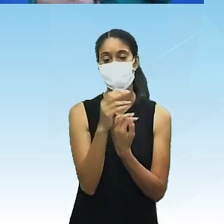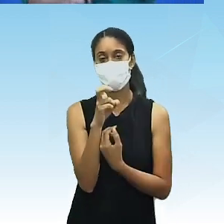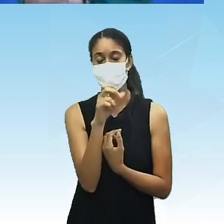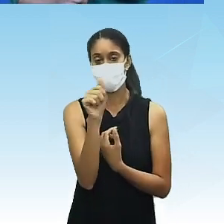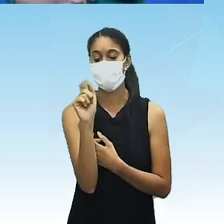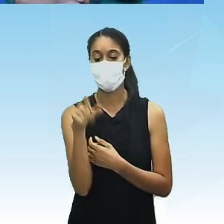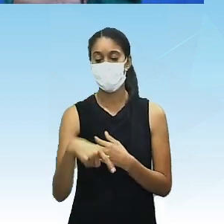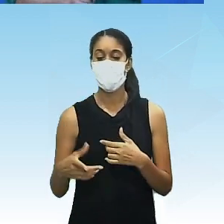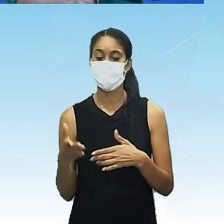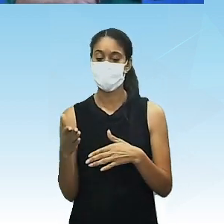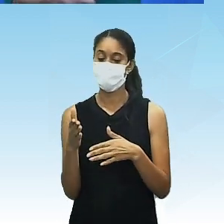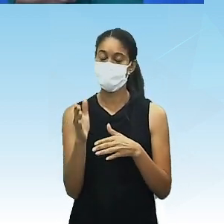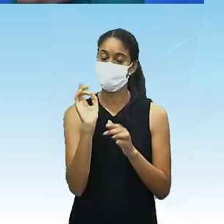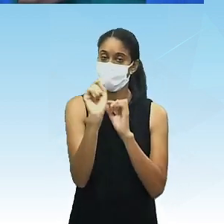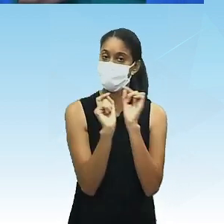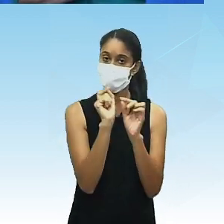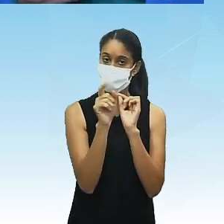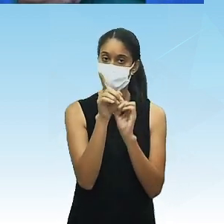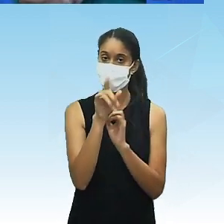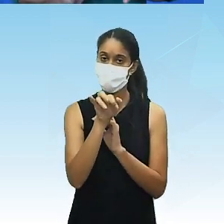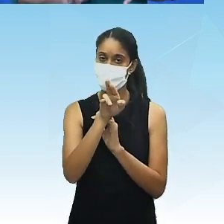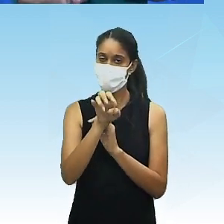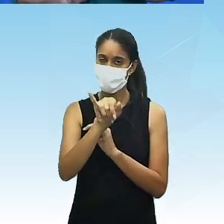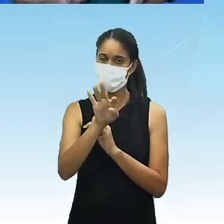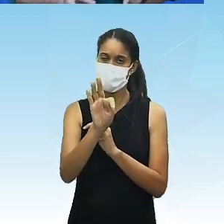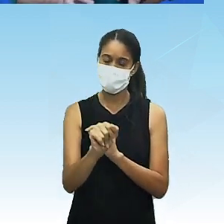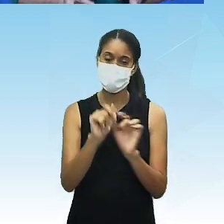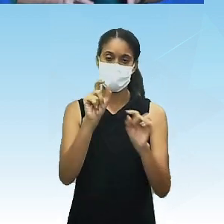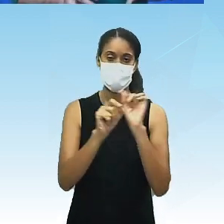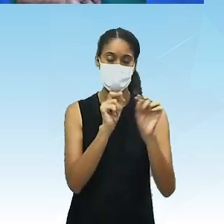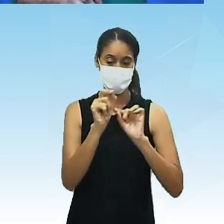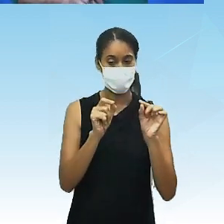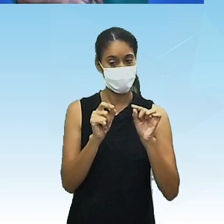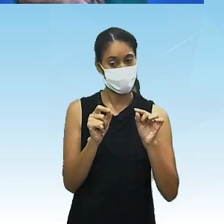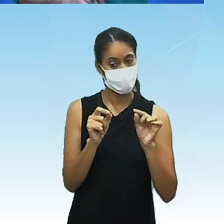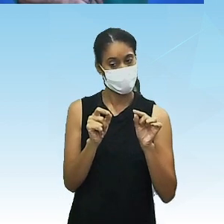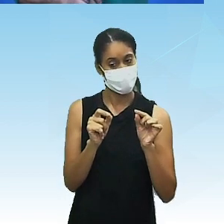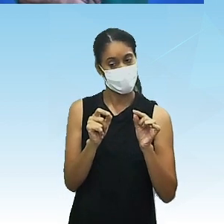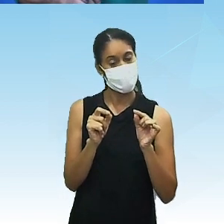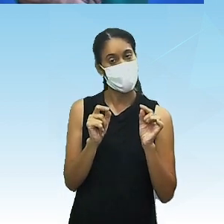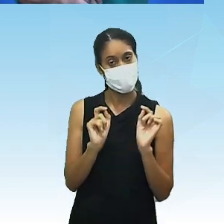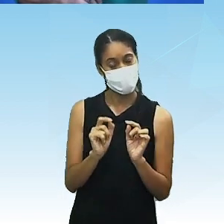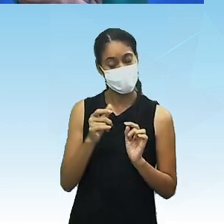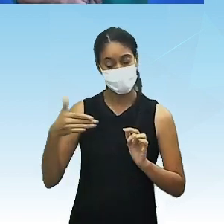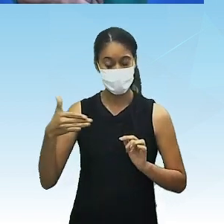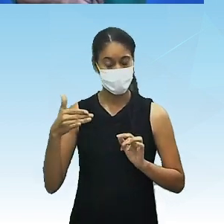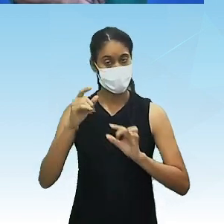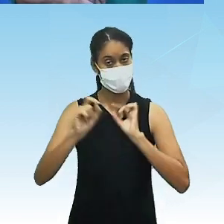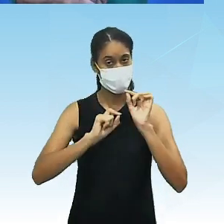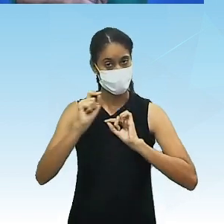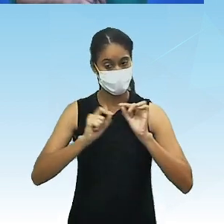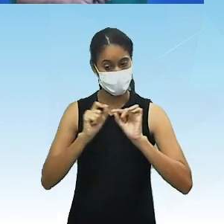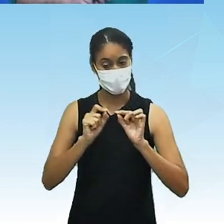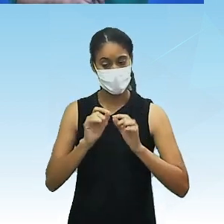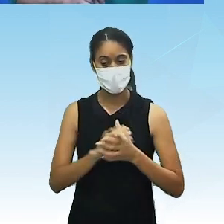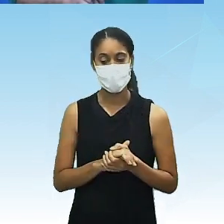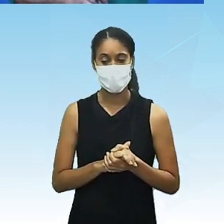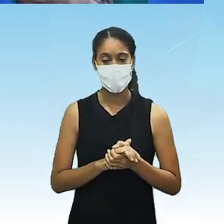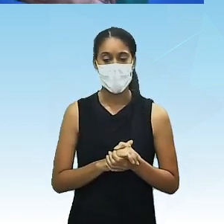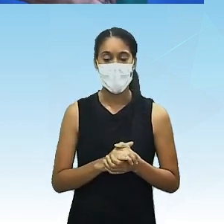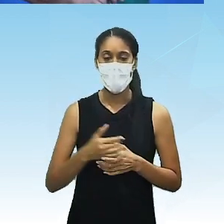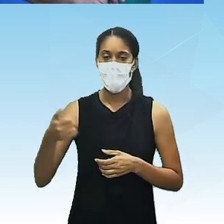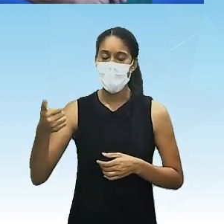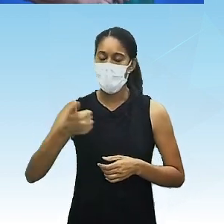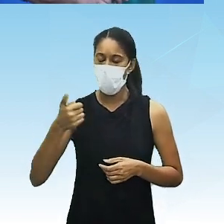mais negativo deles, ele tende a assumir carga menos 3, ou seja, recebedor de 3 elétrons.